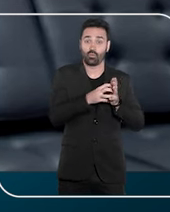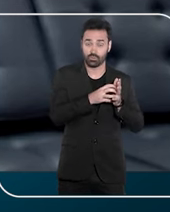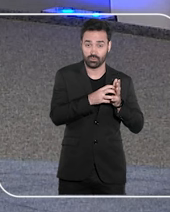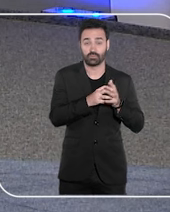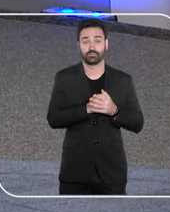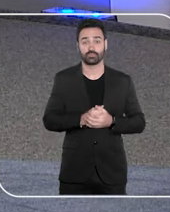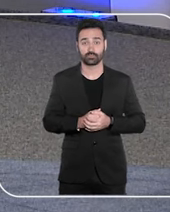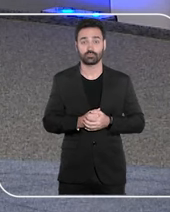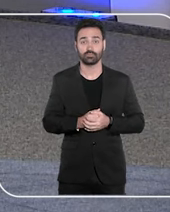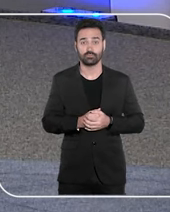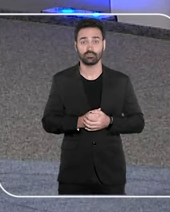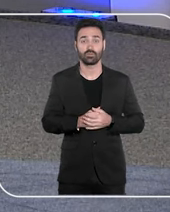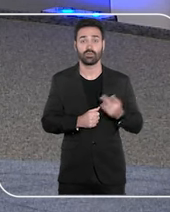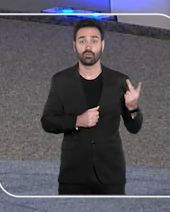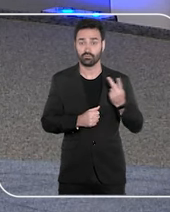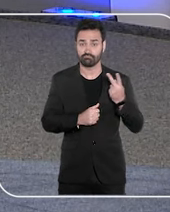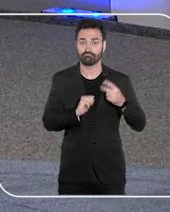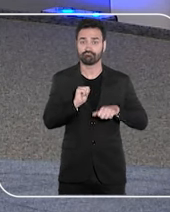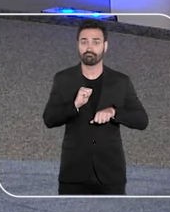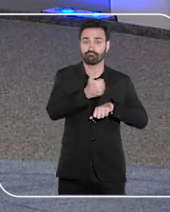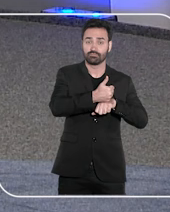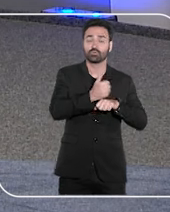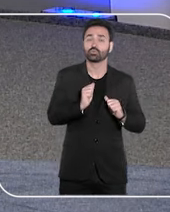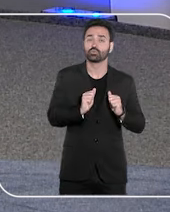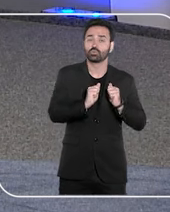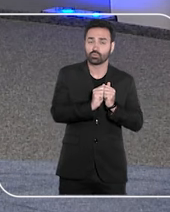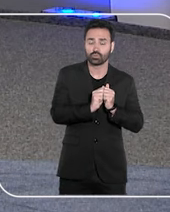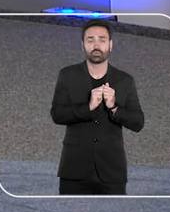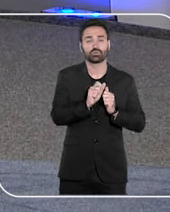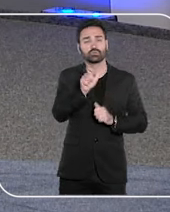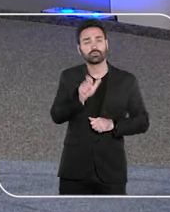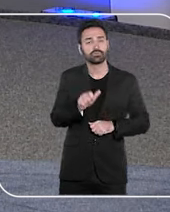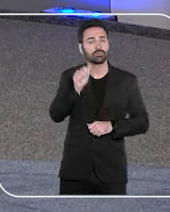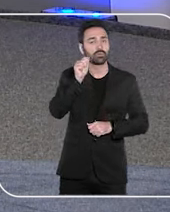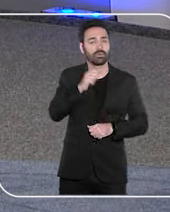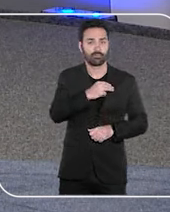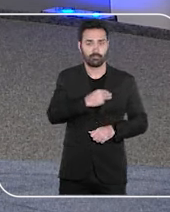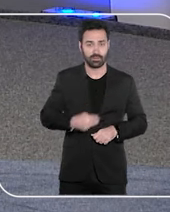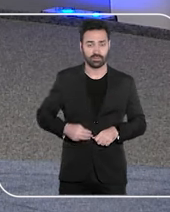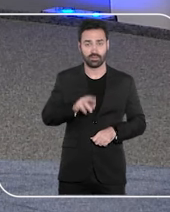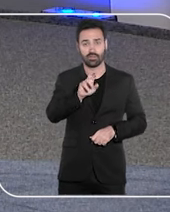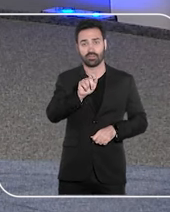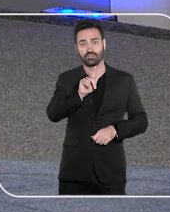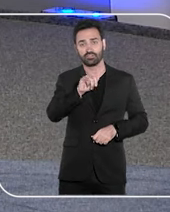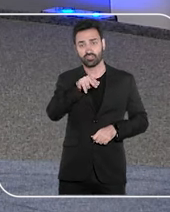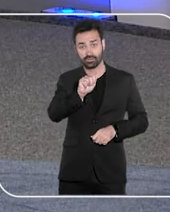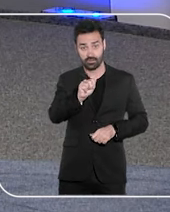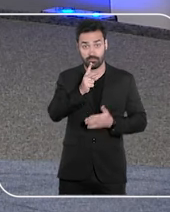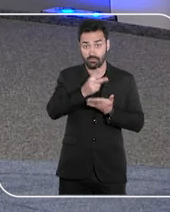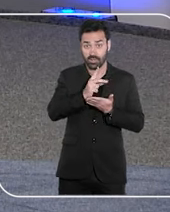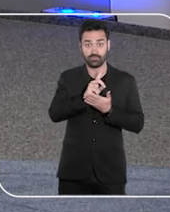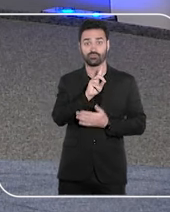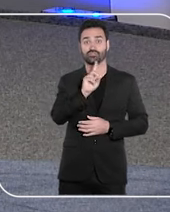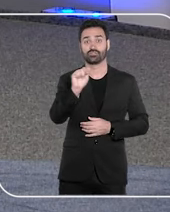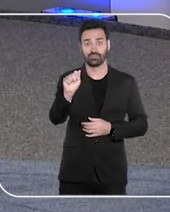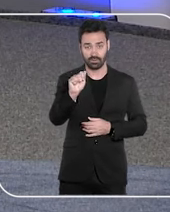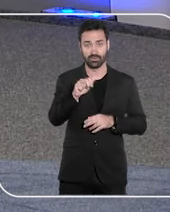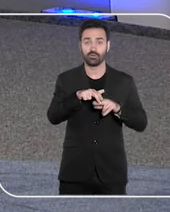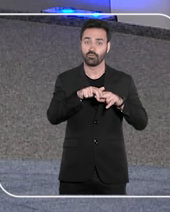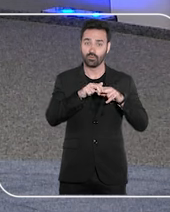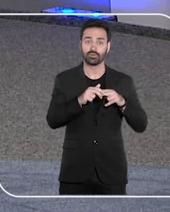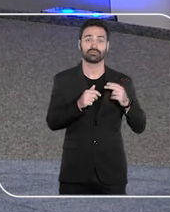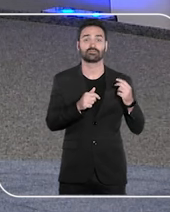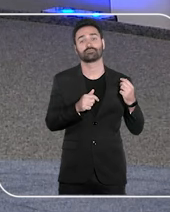que somos tomamos posse juntamente com a ministra Regina Helena na mesma data, então somos do